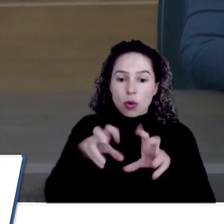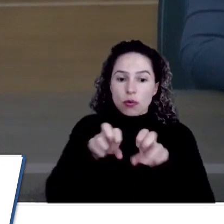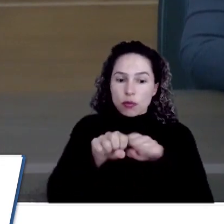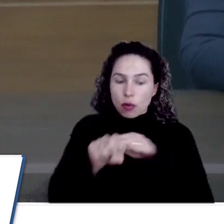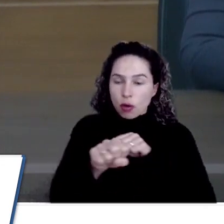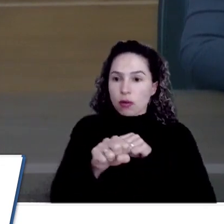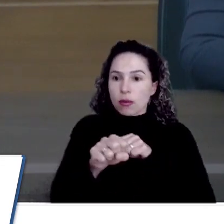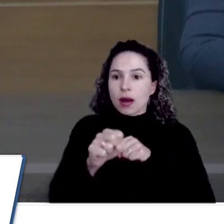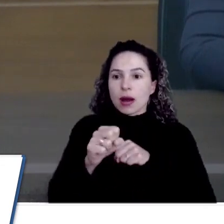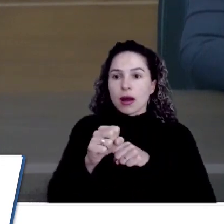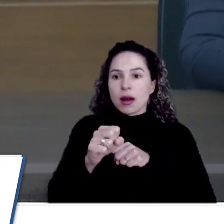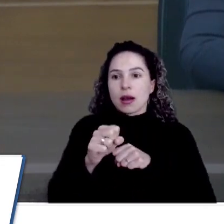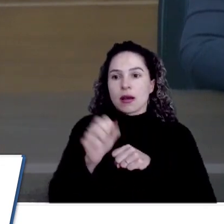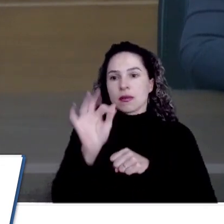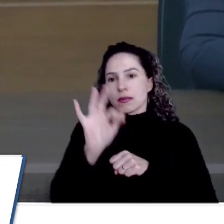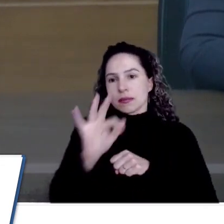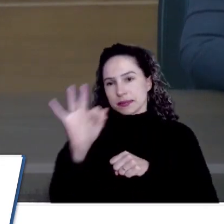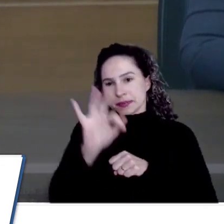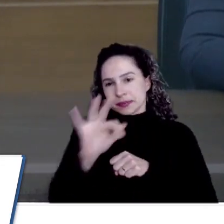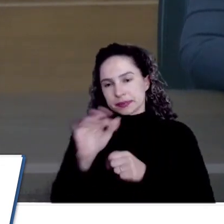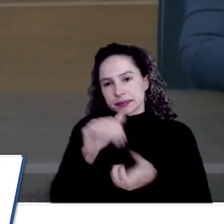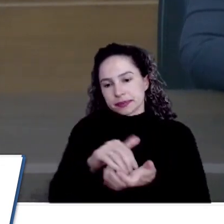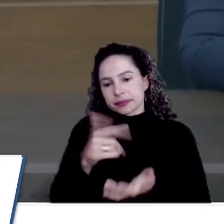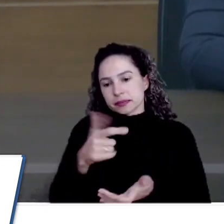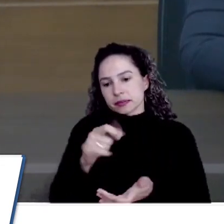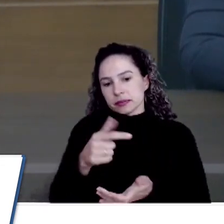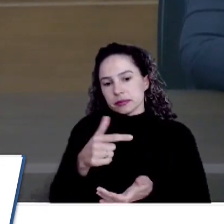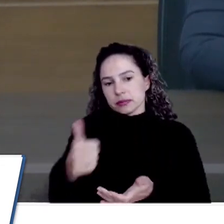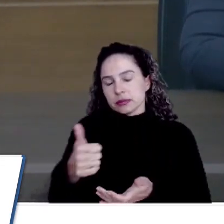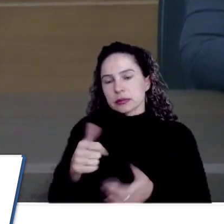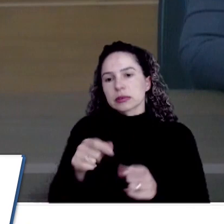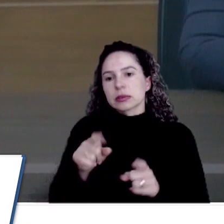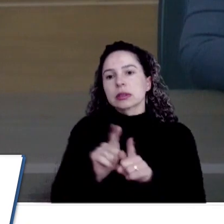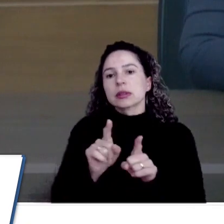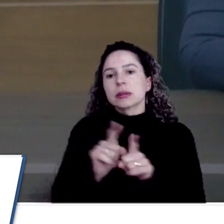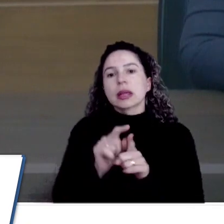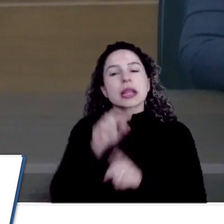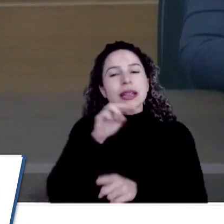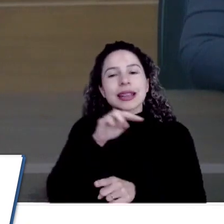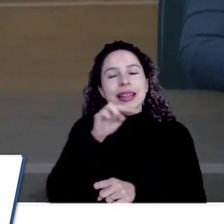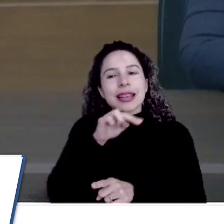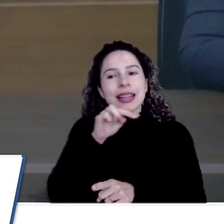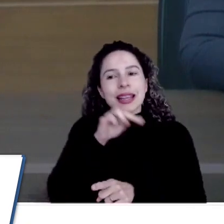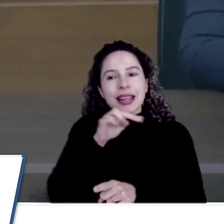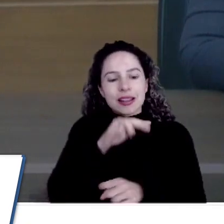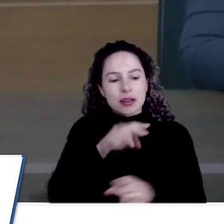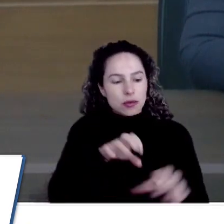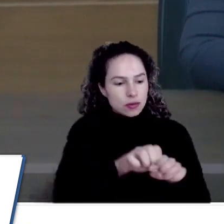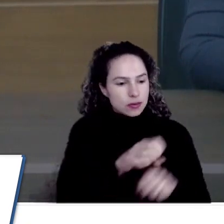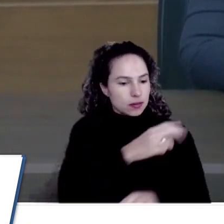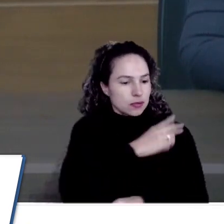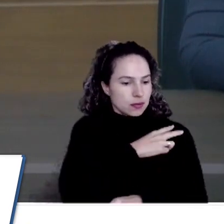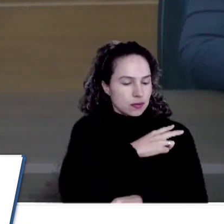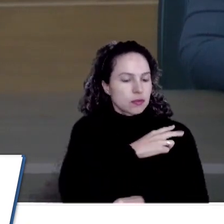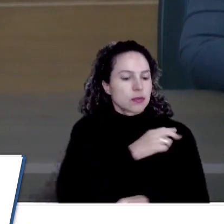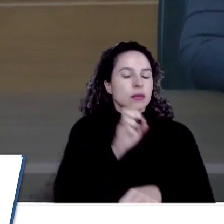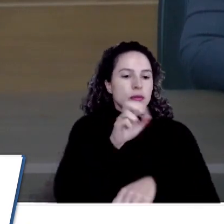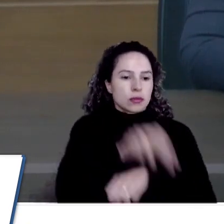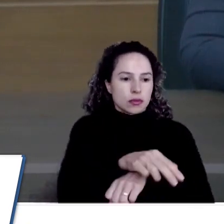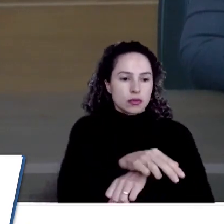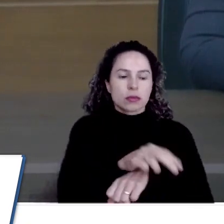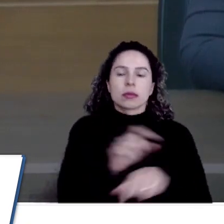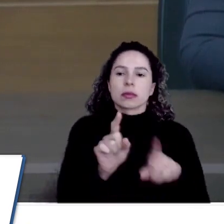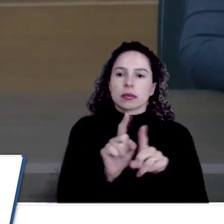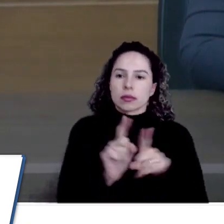completo e até o ano de 2021, todos os netos que saíram do ensino médio inseriram-se